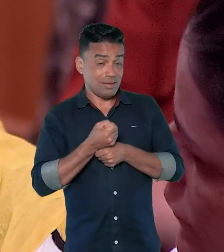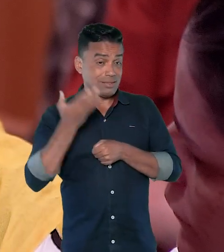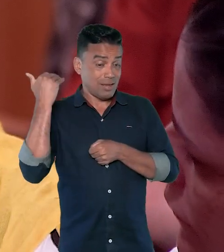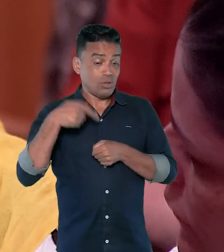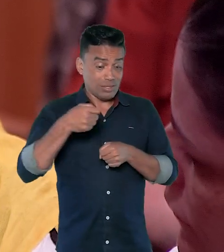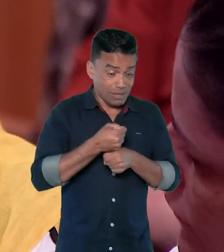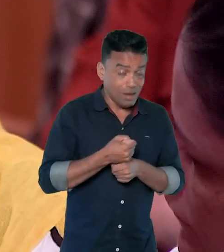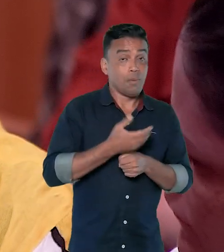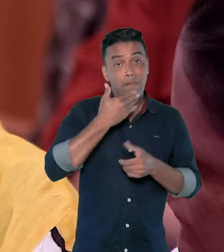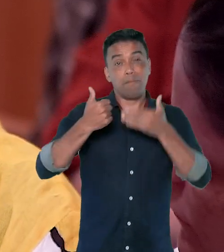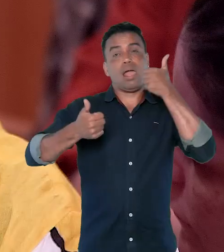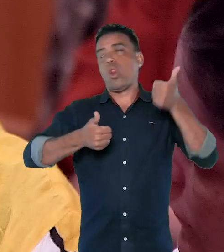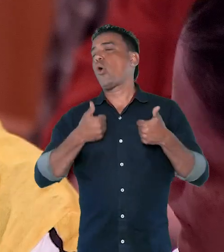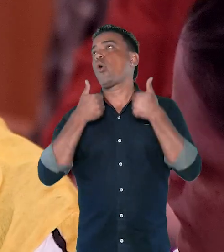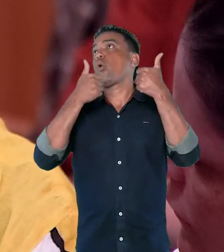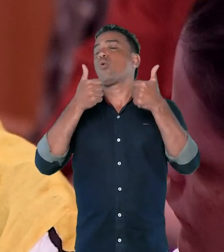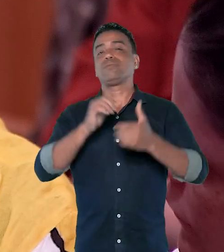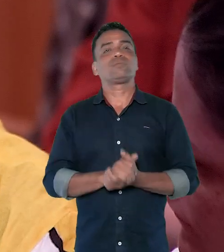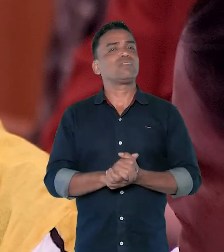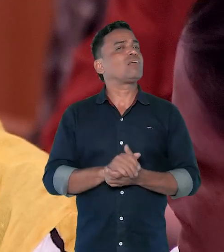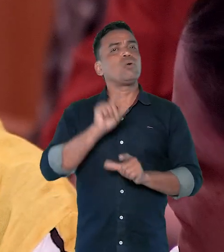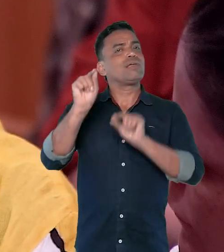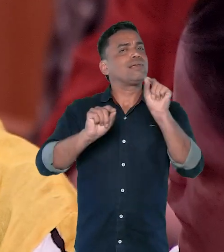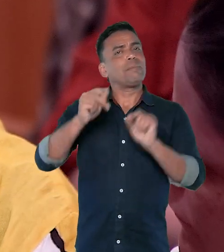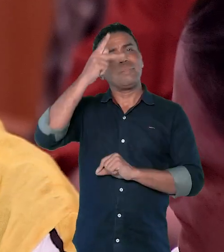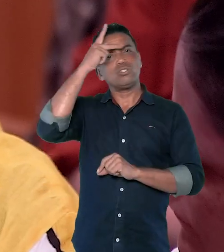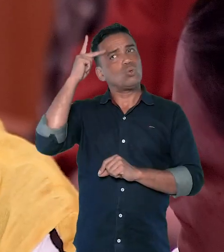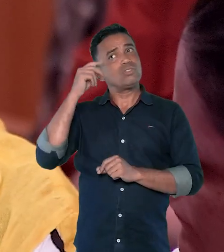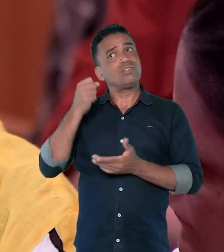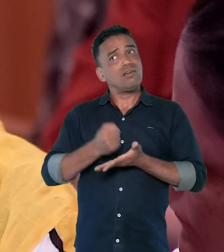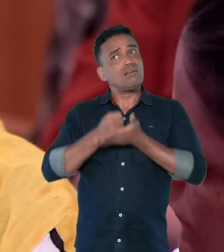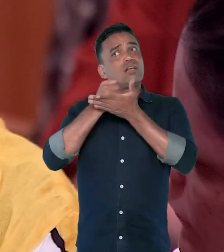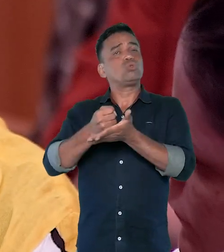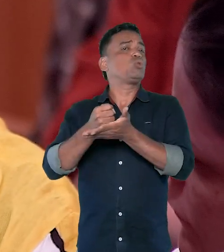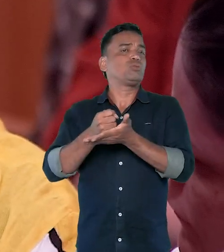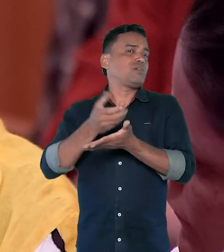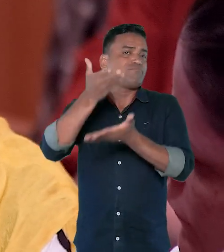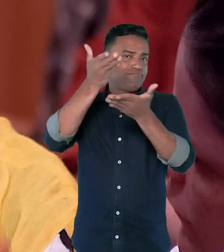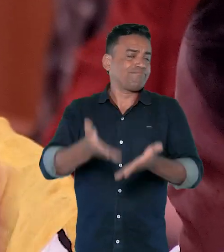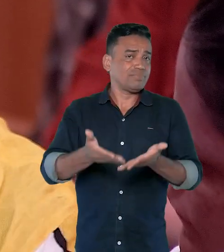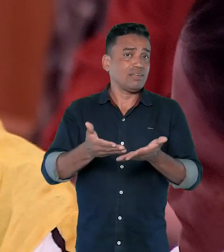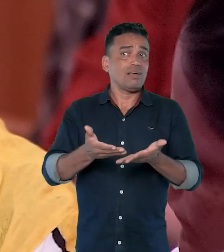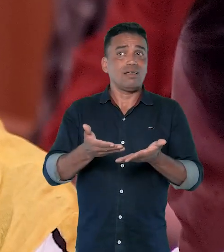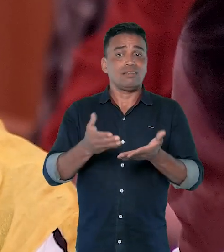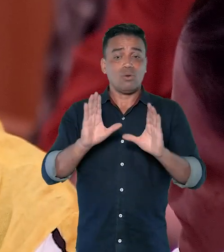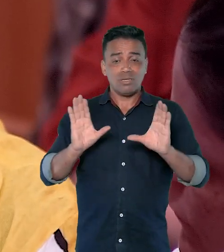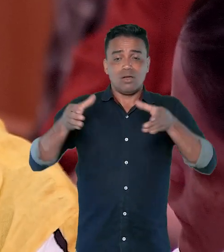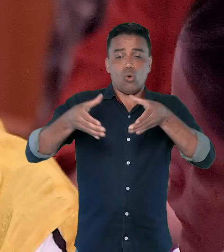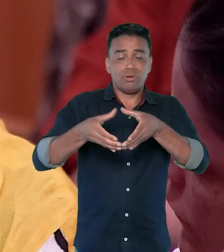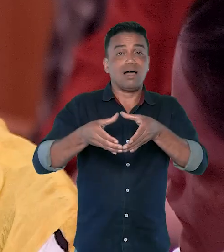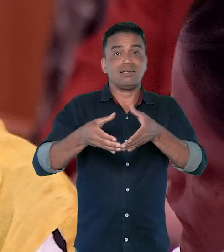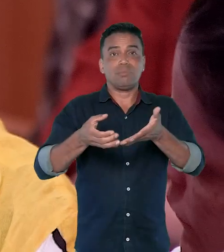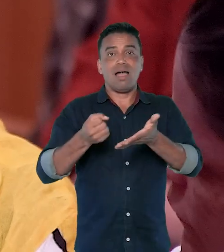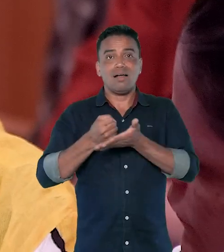milhões de vezes. E quem são essas pessoas que você vê, que te dá esse apoio, que monta essa comunidade para a gente